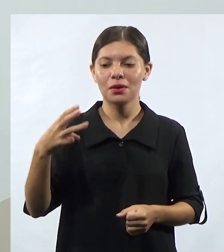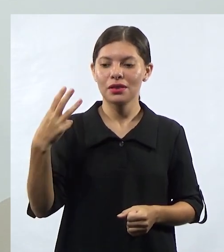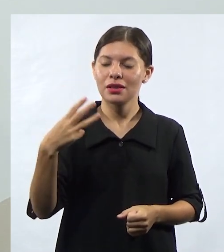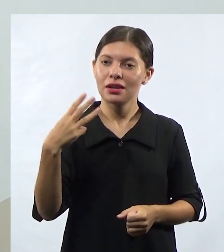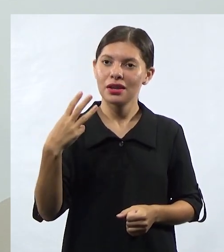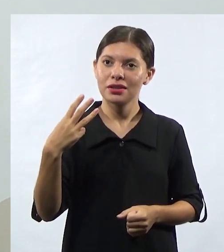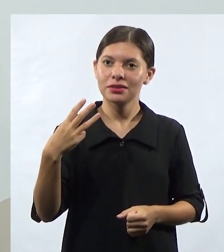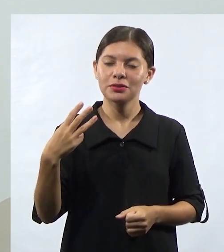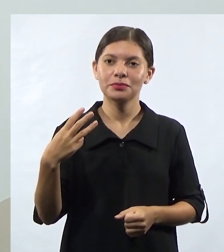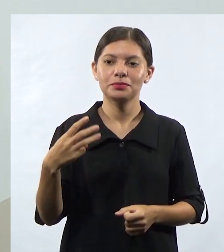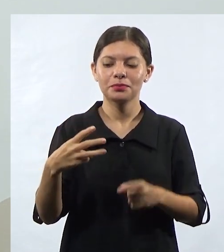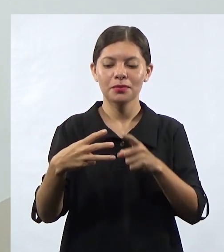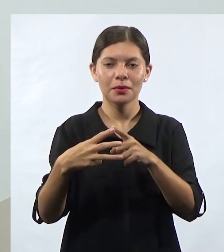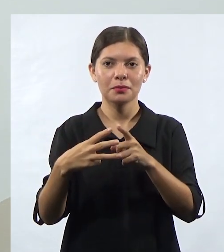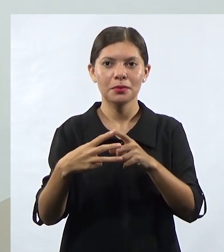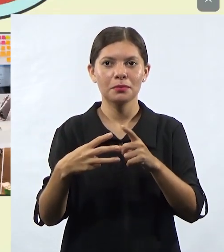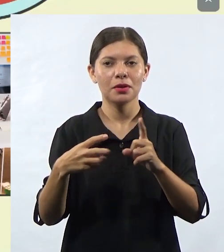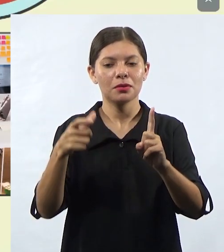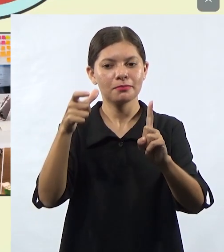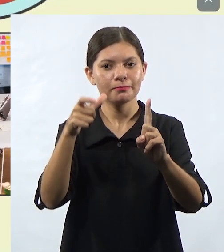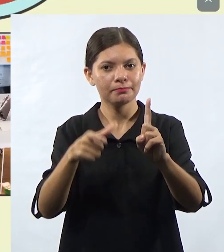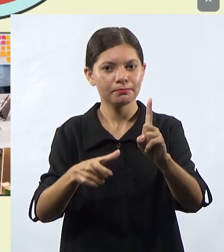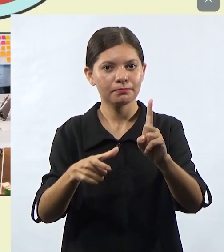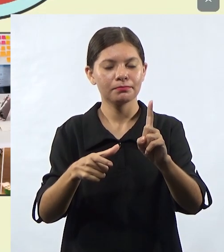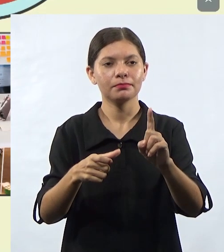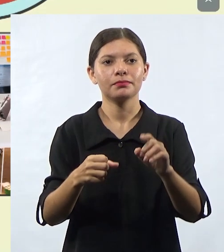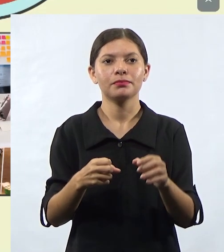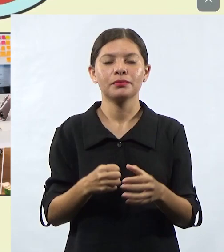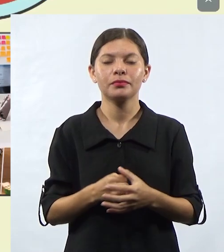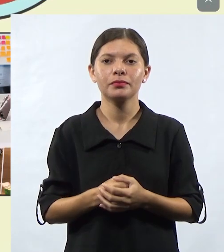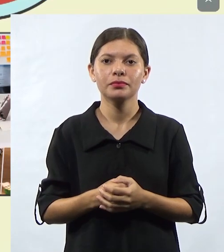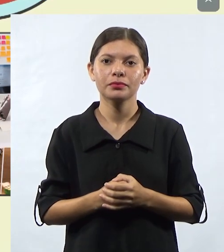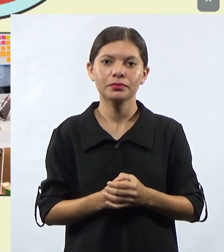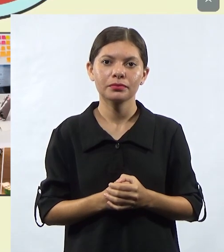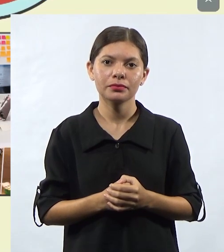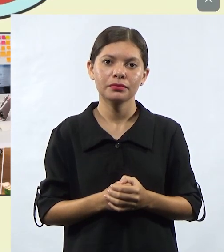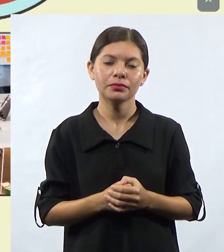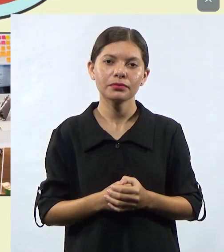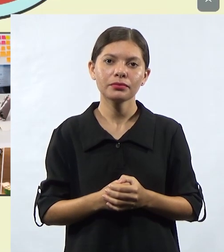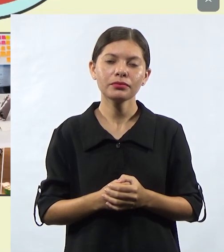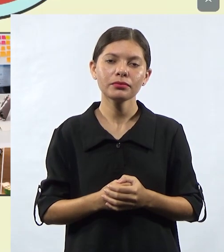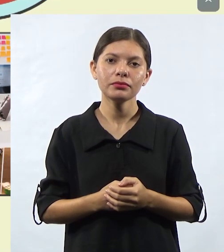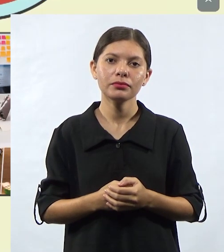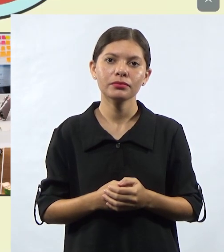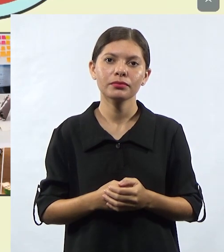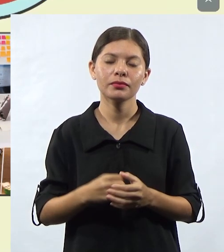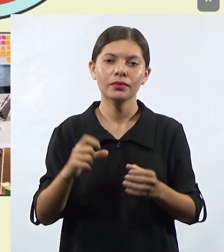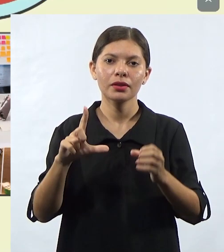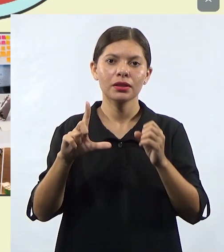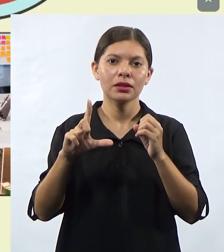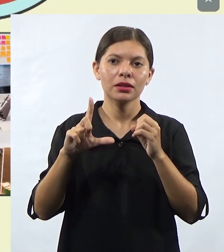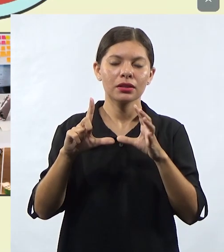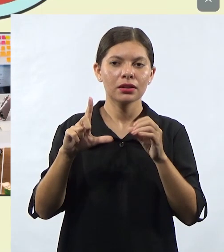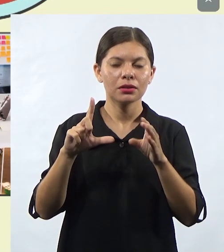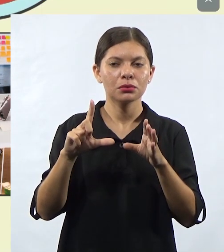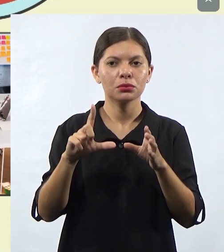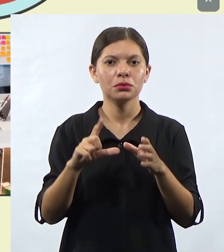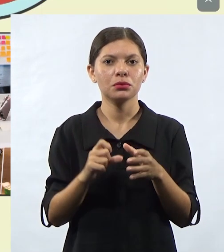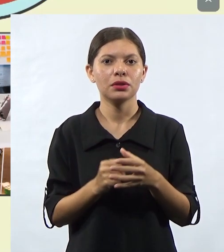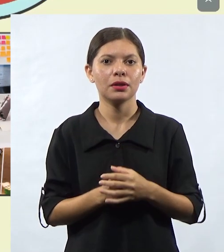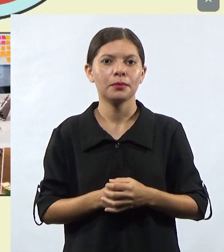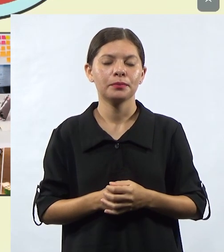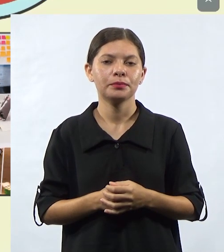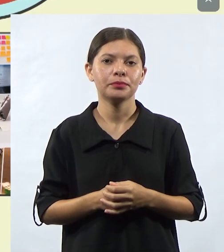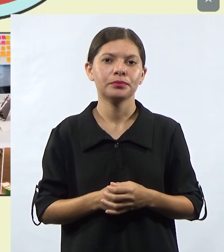papéis. O primeiro é o participante, né? Então, a literatura vai sugerir uma variação aí entre 4 e